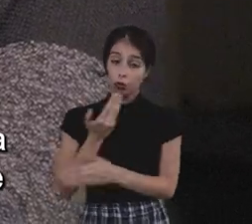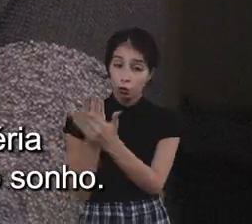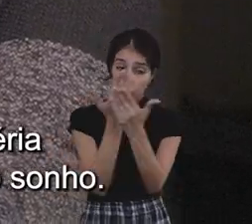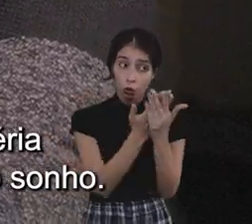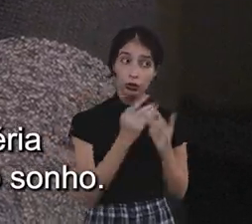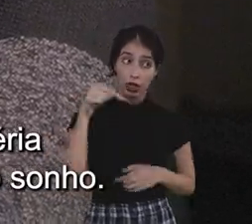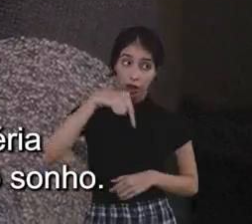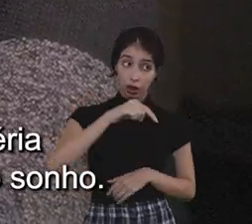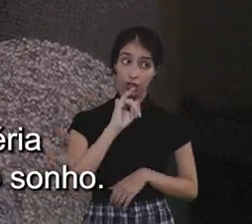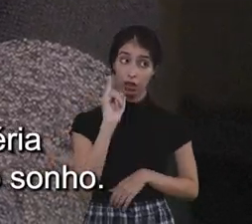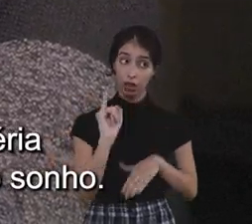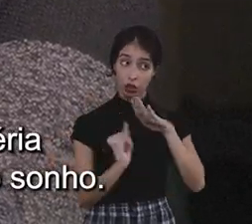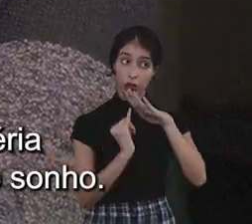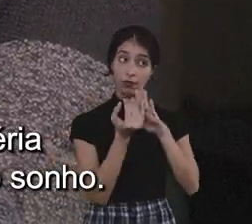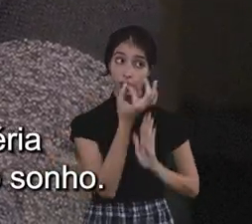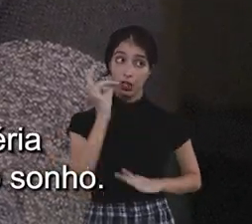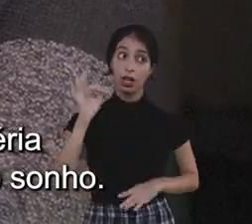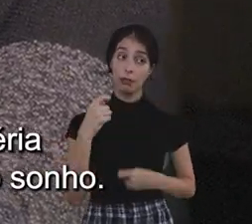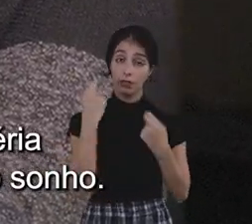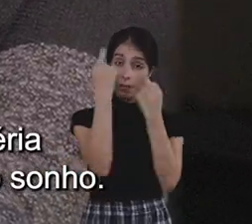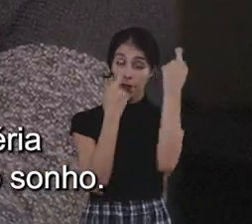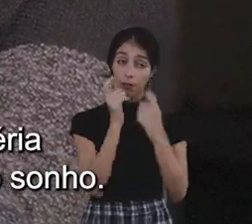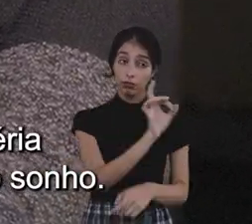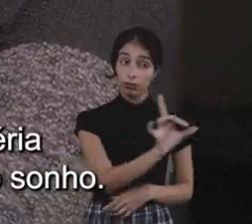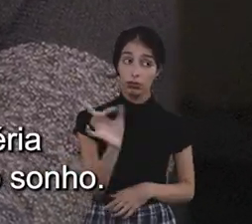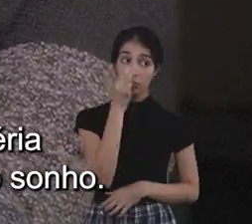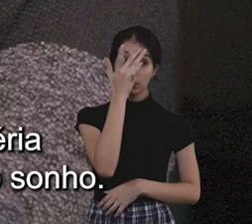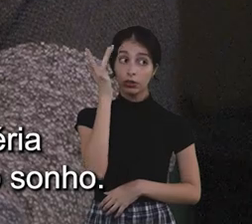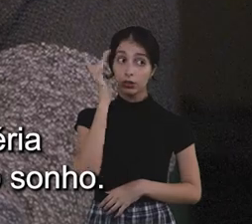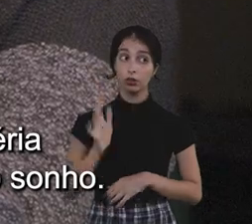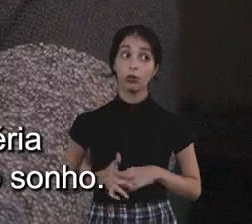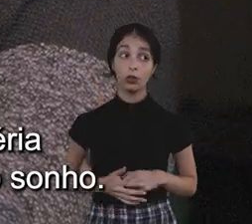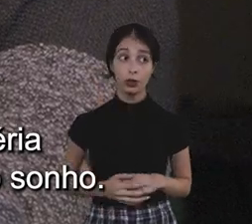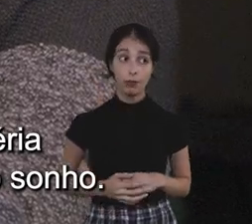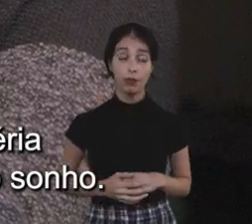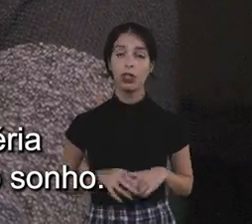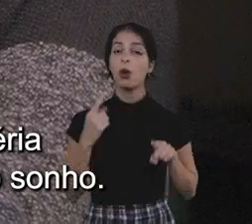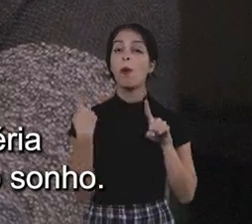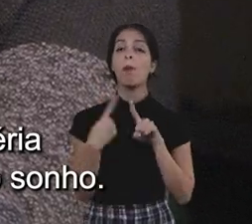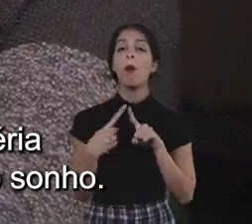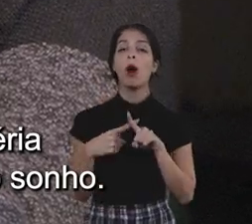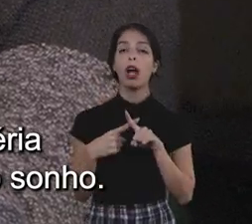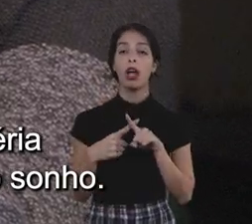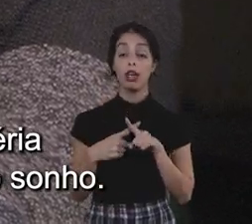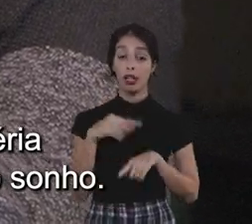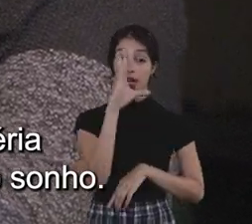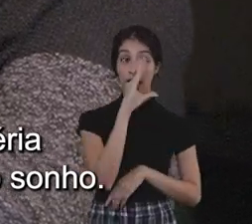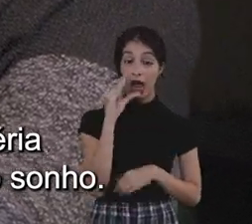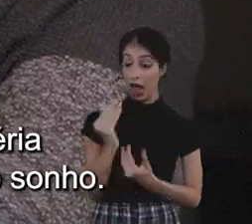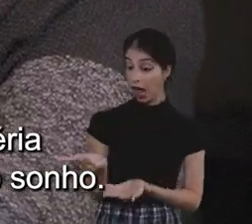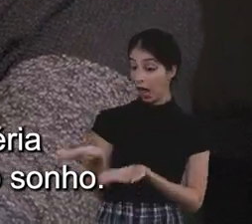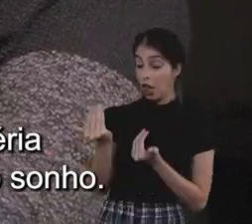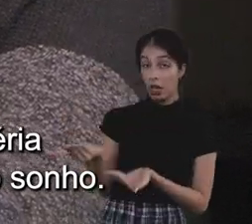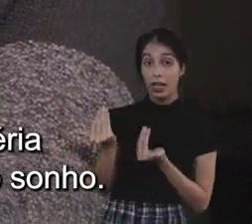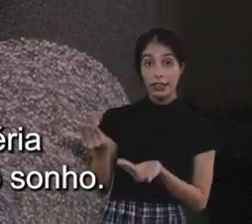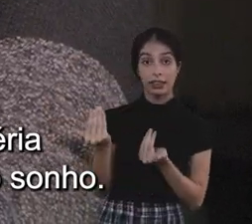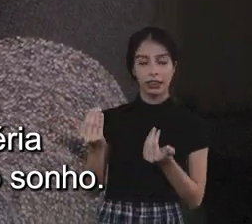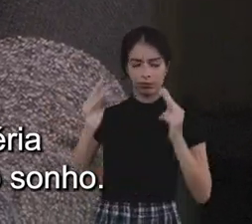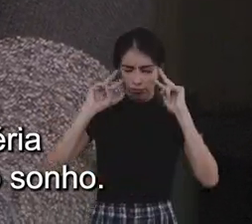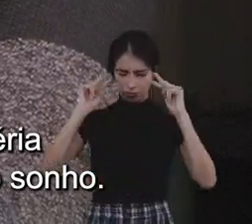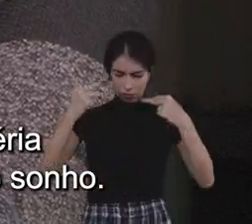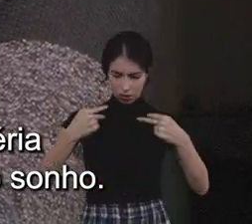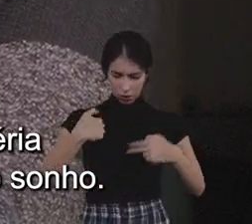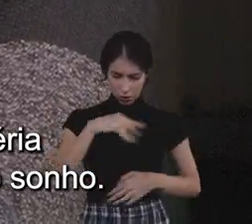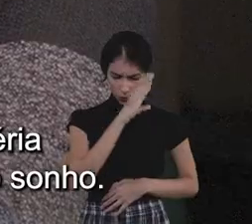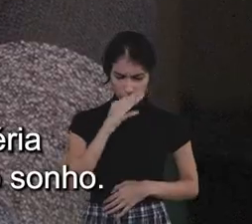preocupação de saúde mental nossa nessa época né porque a a a matéria prima do adolescente para se imaginar na